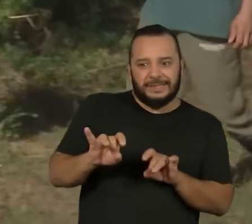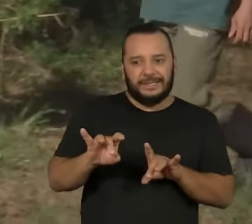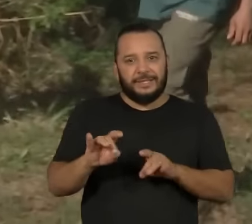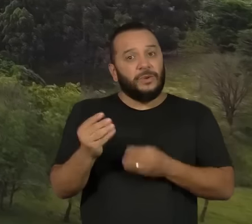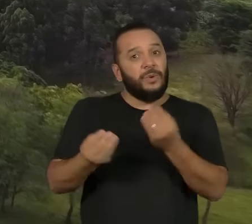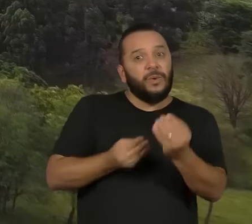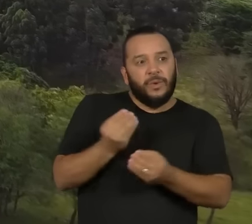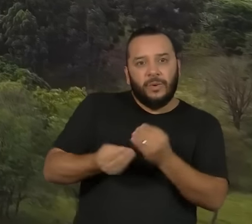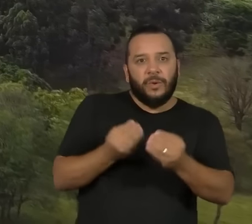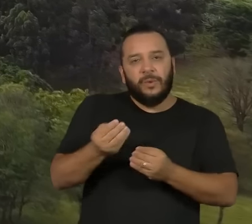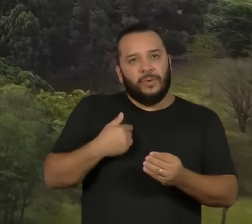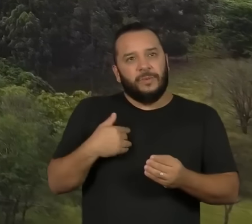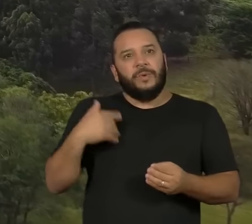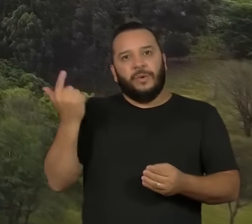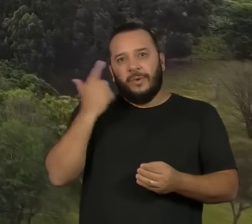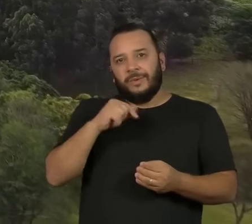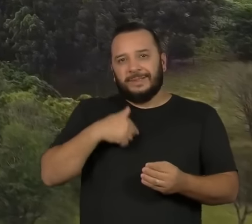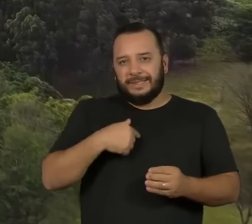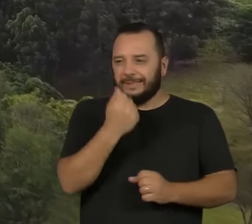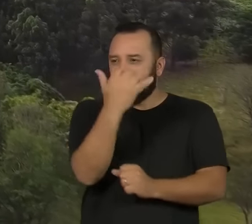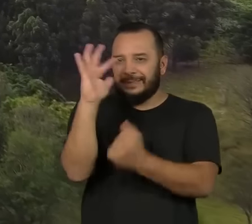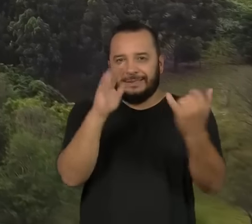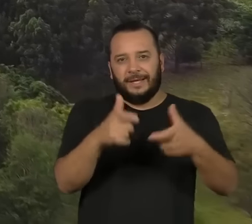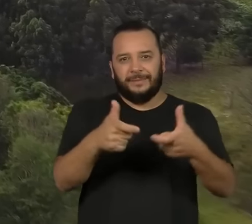ampliar os remanescentes da floresta.